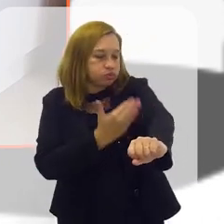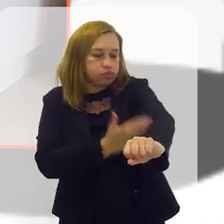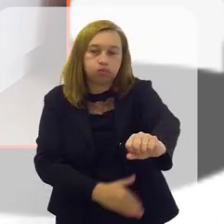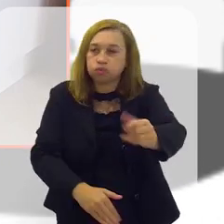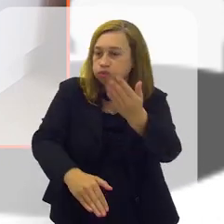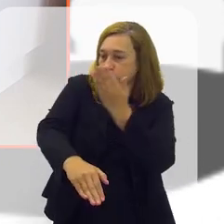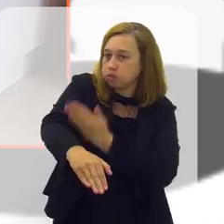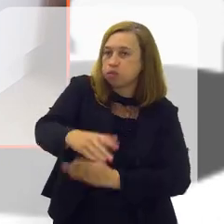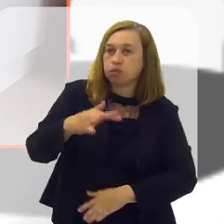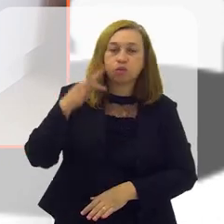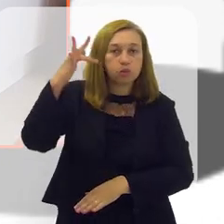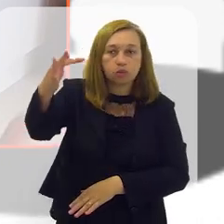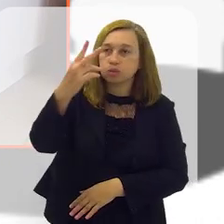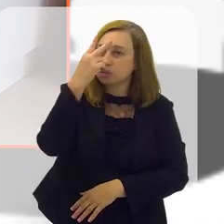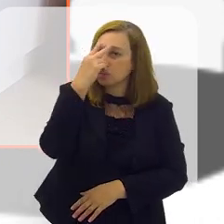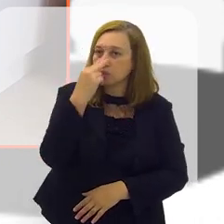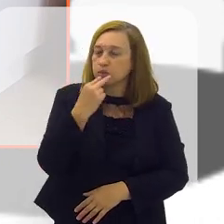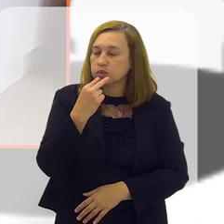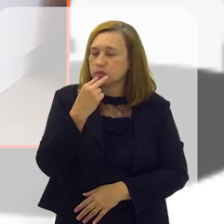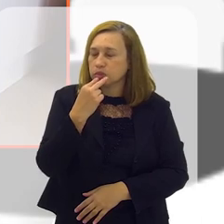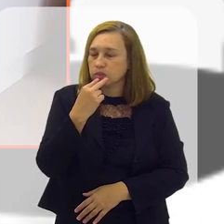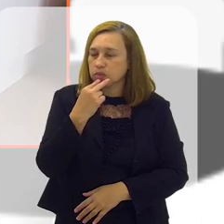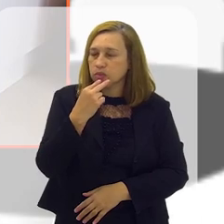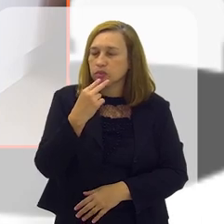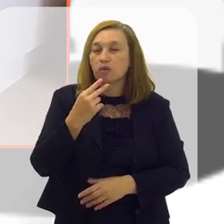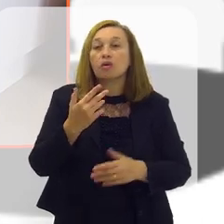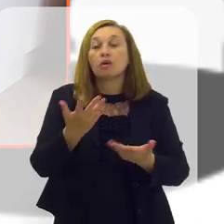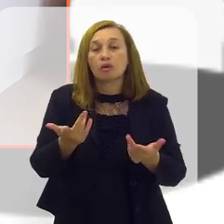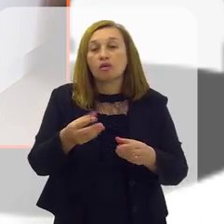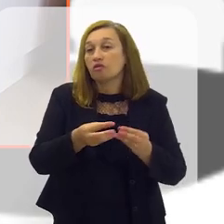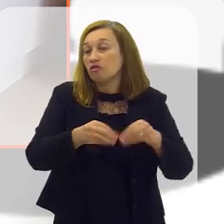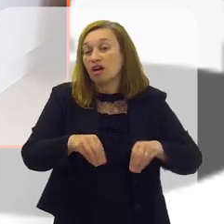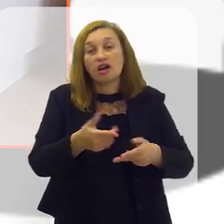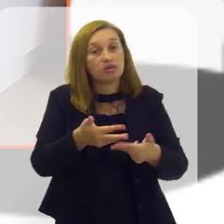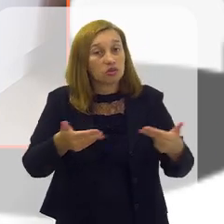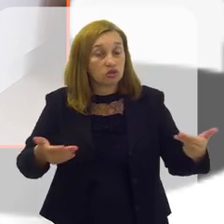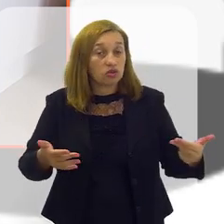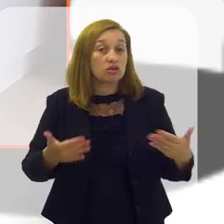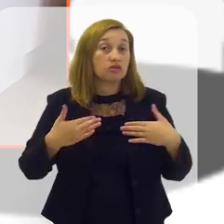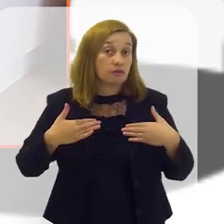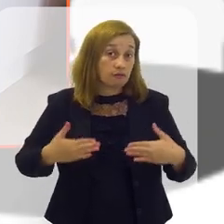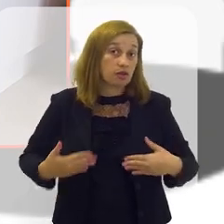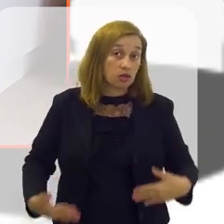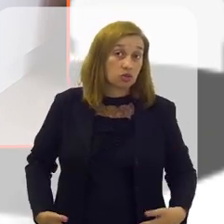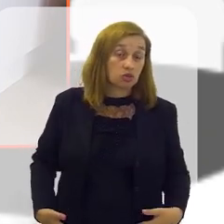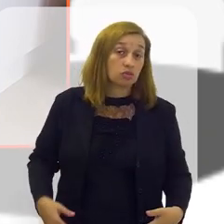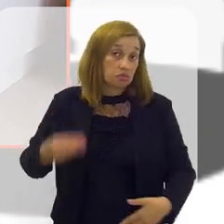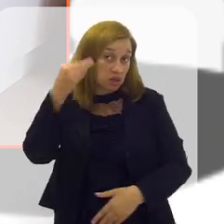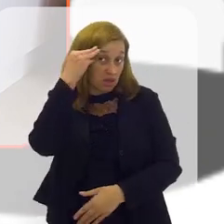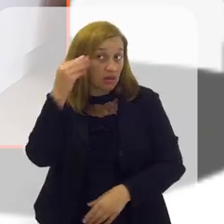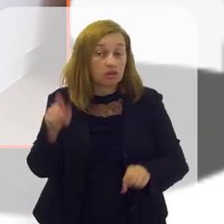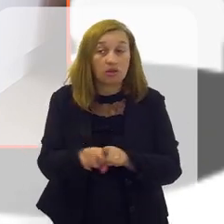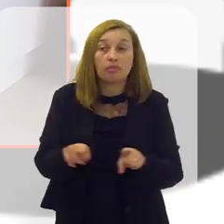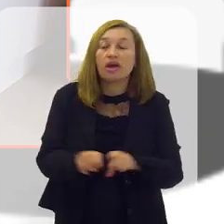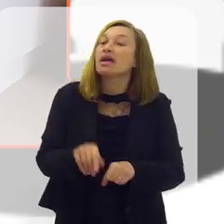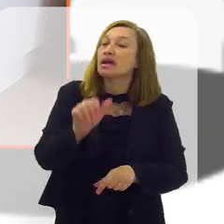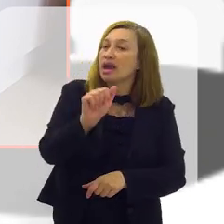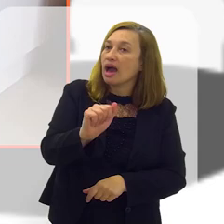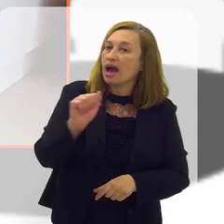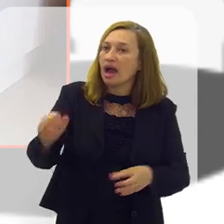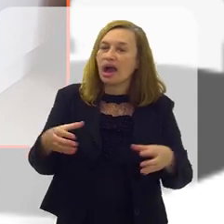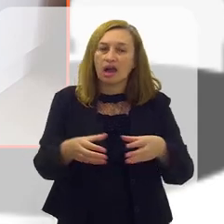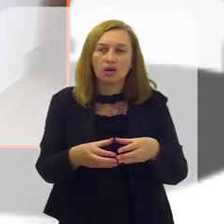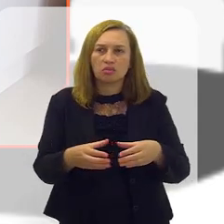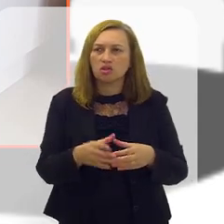membro, ela pode ficar cega, ela pode ter um monte de prejuízo físico e mental, inclusive, né? Então, em